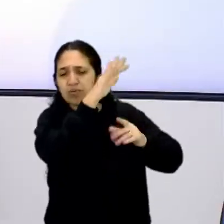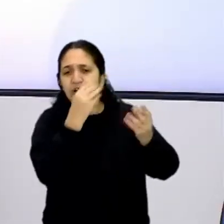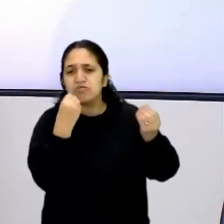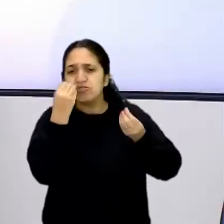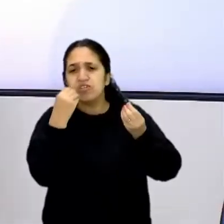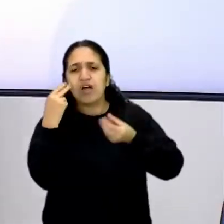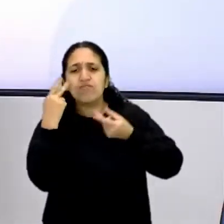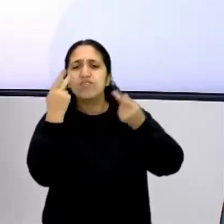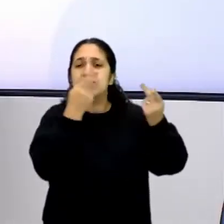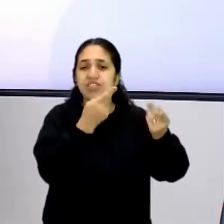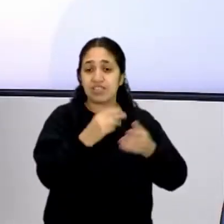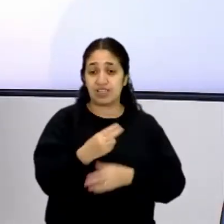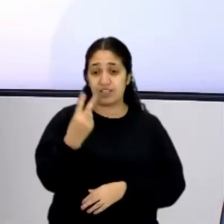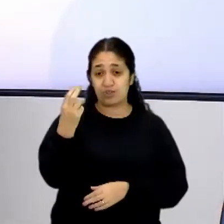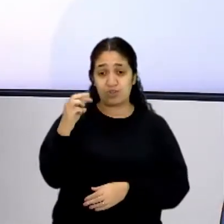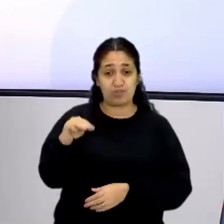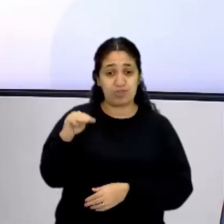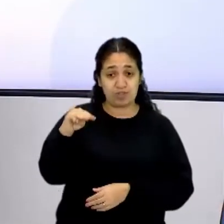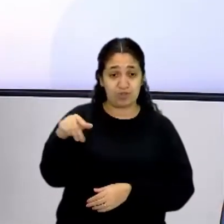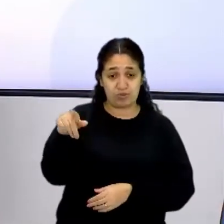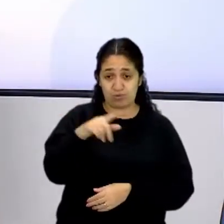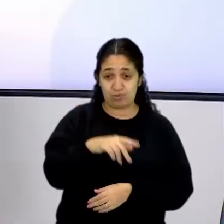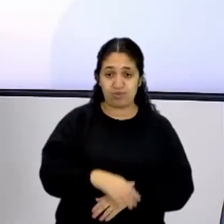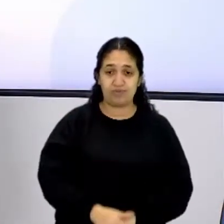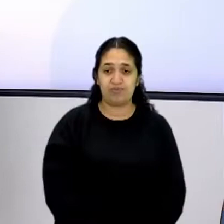então. 2 minutinhos para vocês responderem.